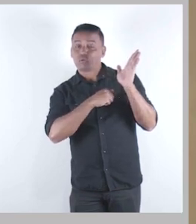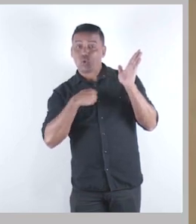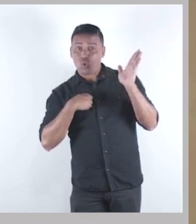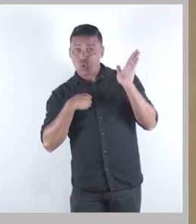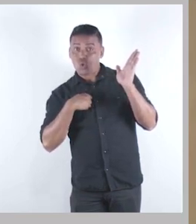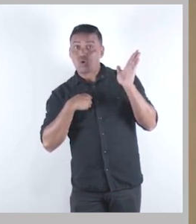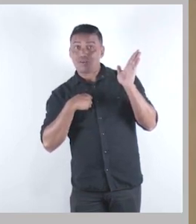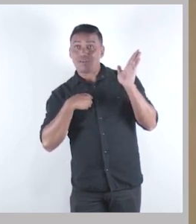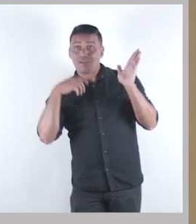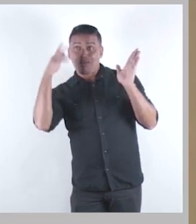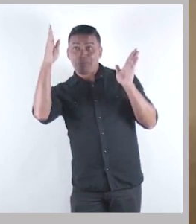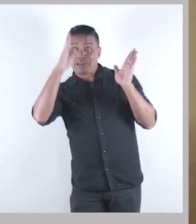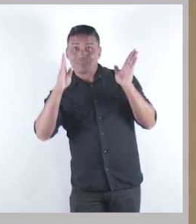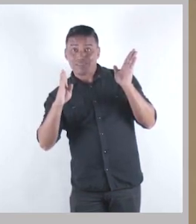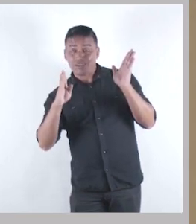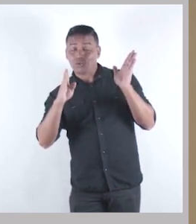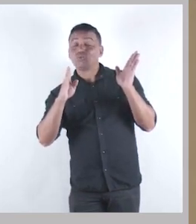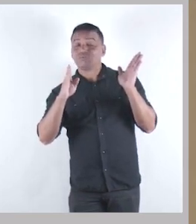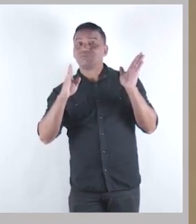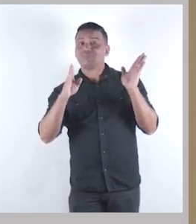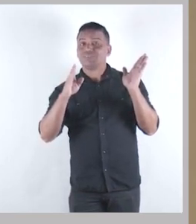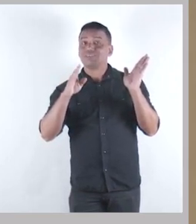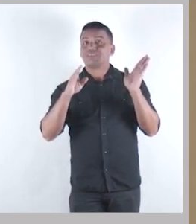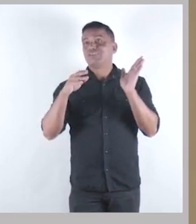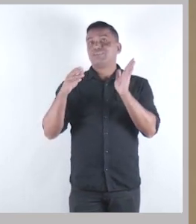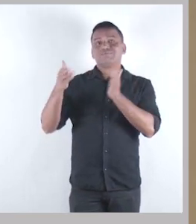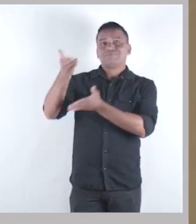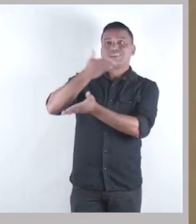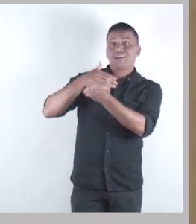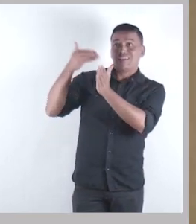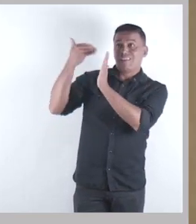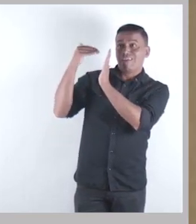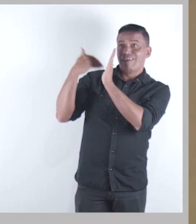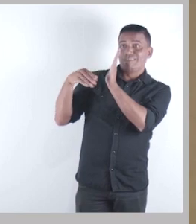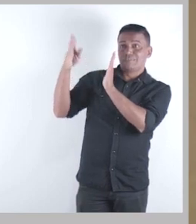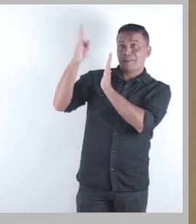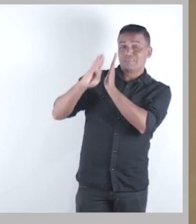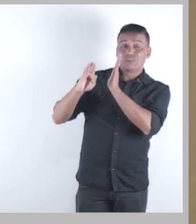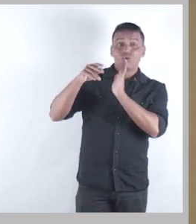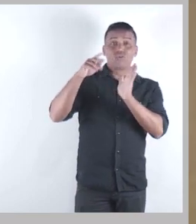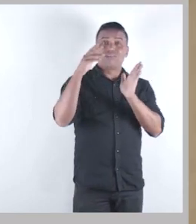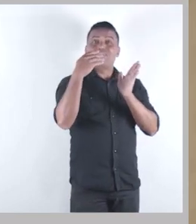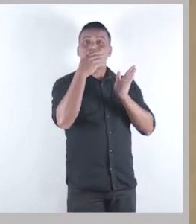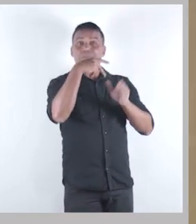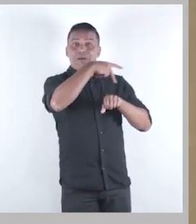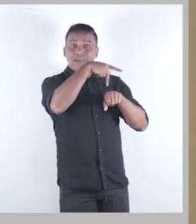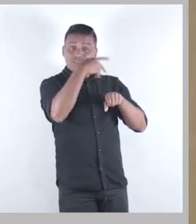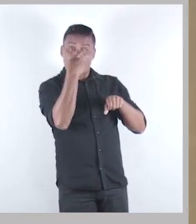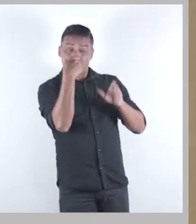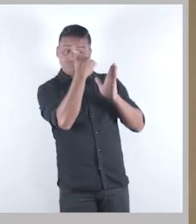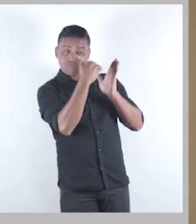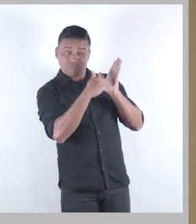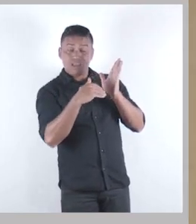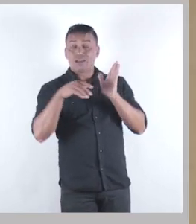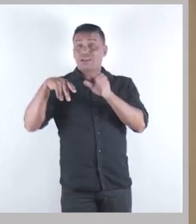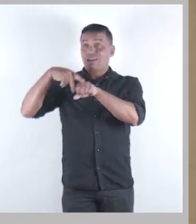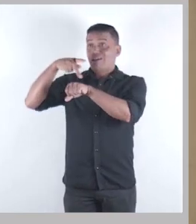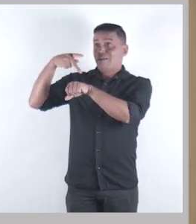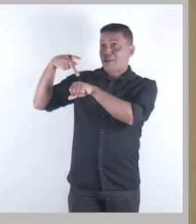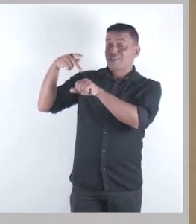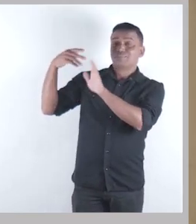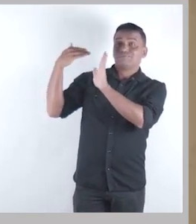que gostaríamos de tê-los aqui e mandávamos para o Brasil. E o Brasil também recebia uma lista dos clássicos e o